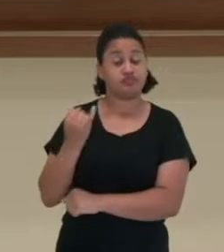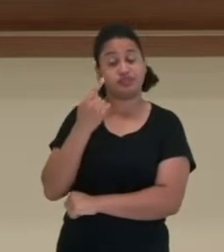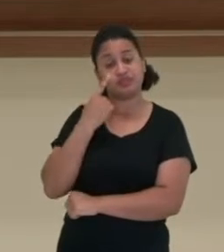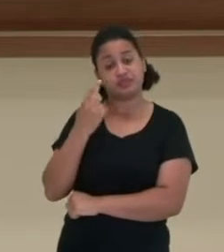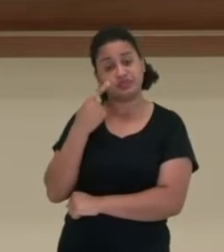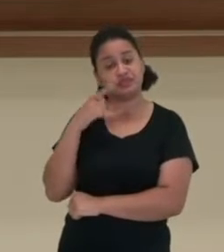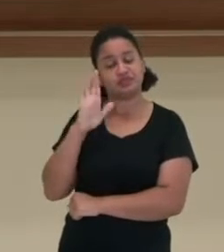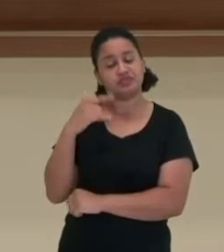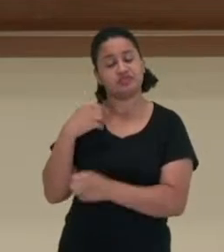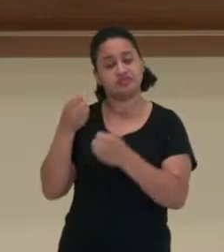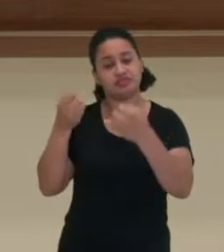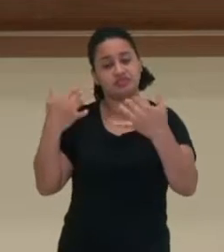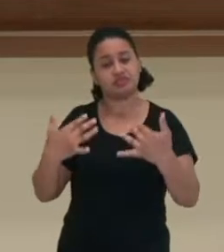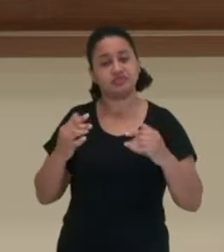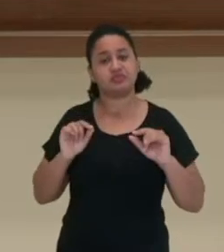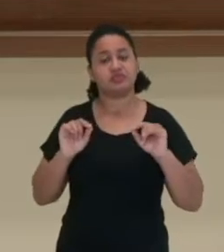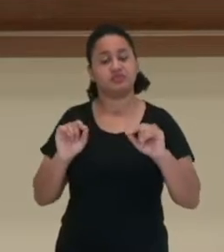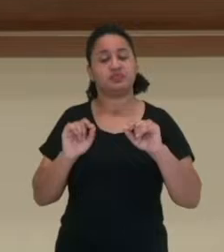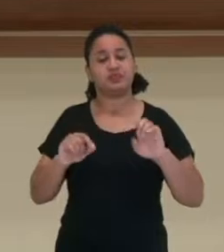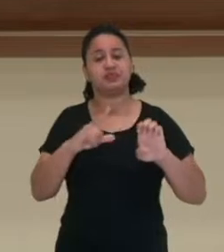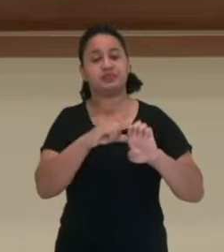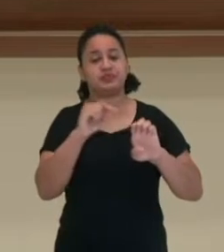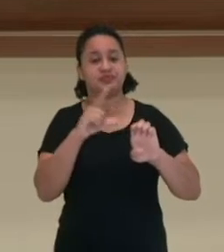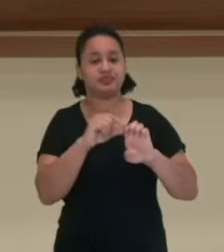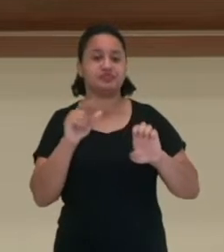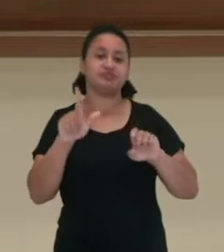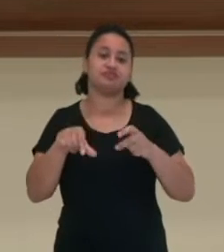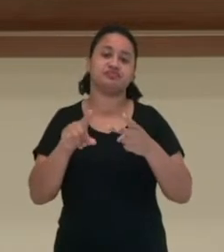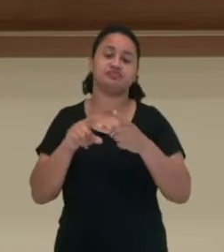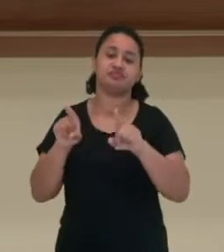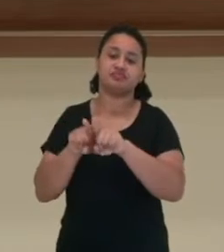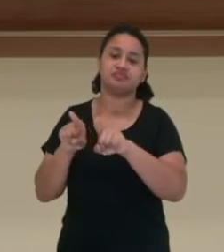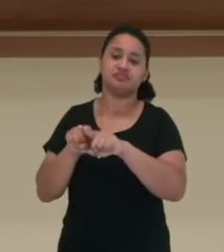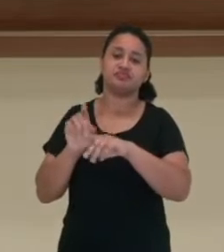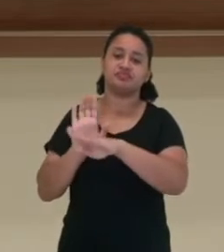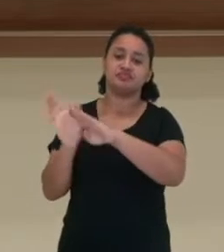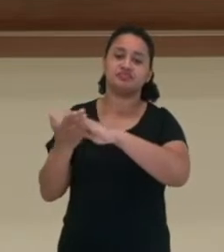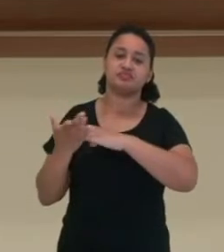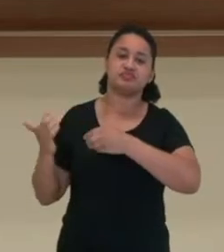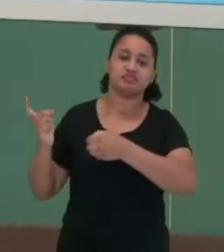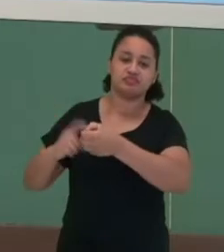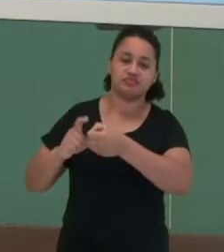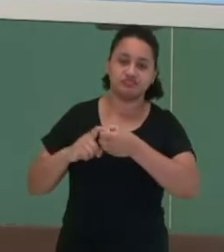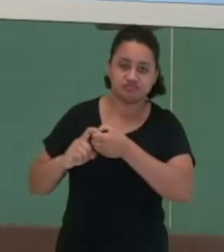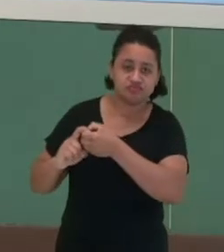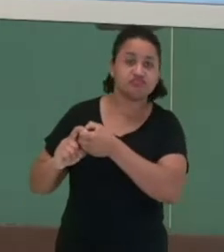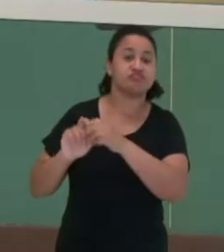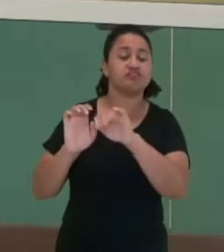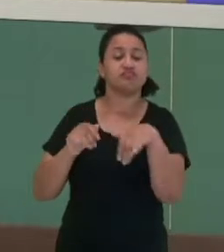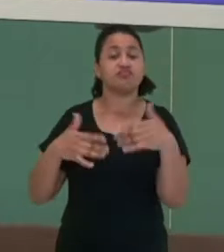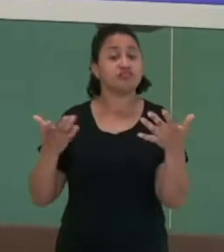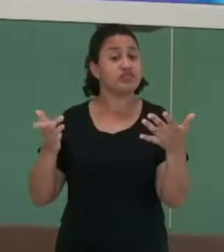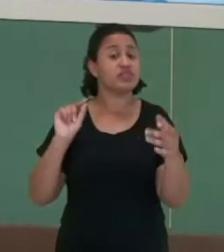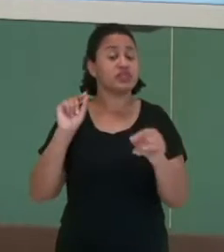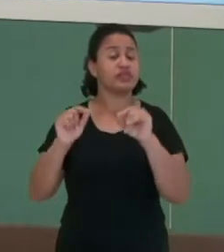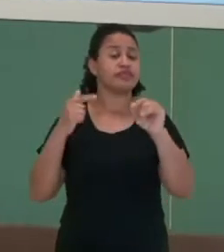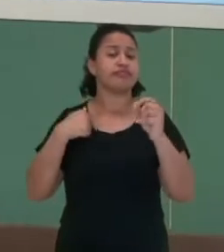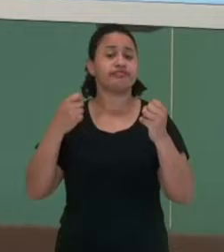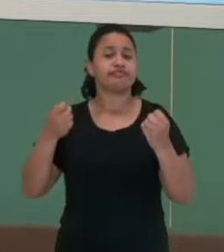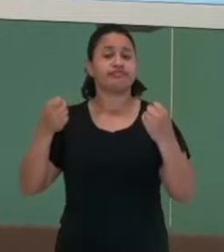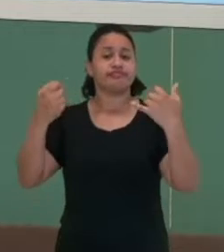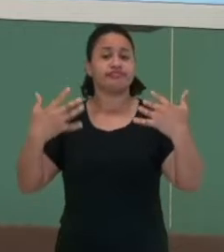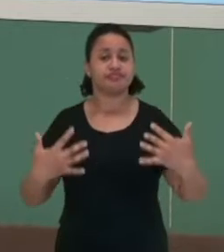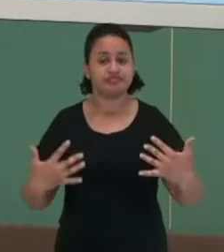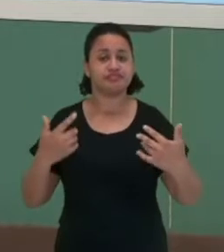gente trabalhou, que foi empreendedorismo e cooperativismo. Então, como nós comentamos,